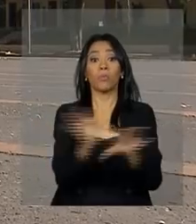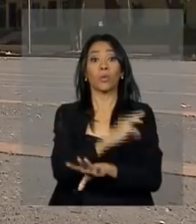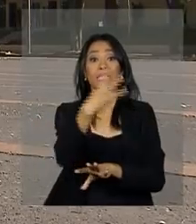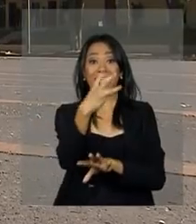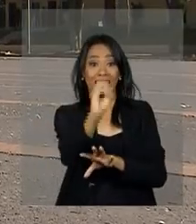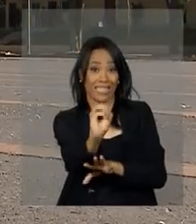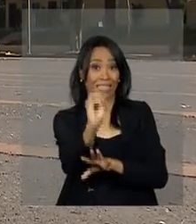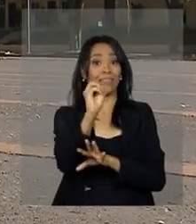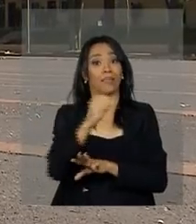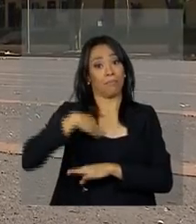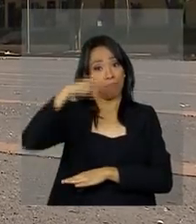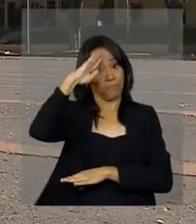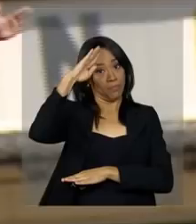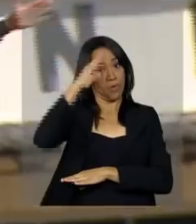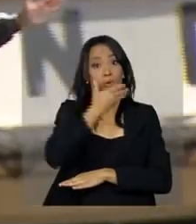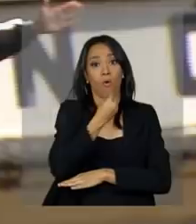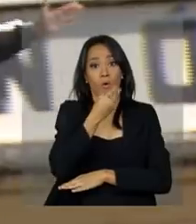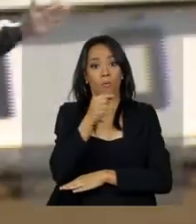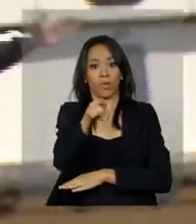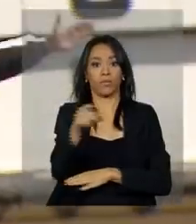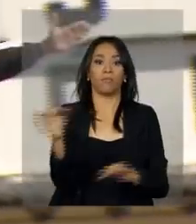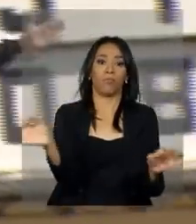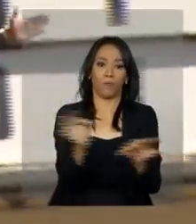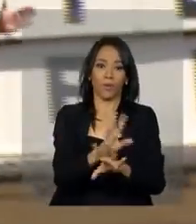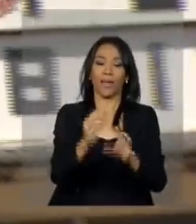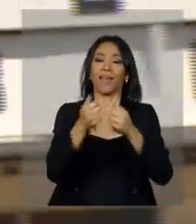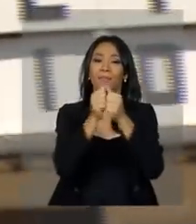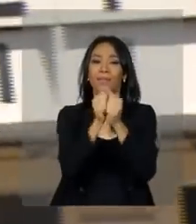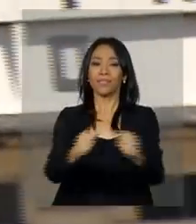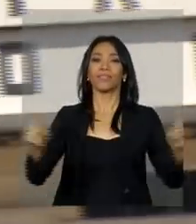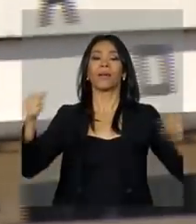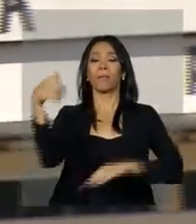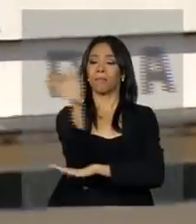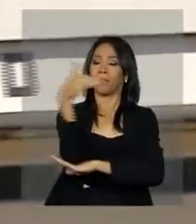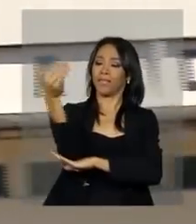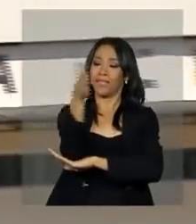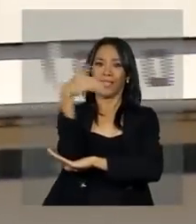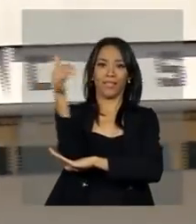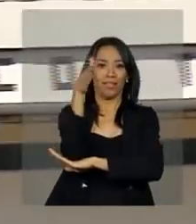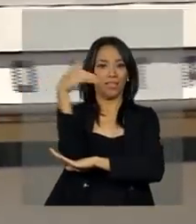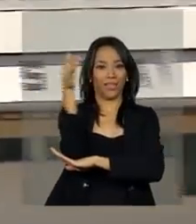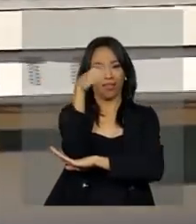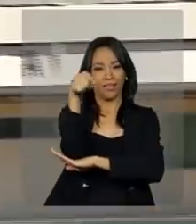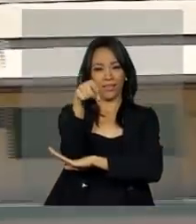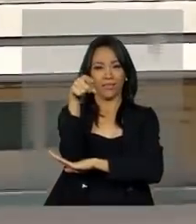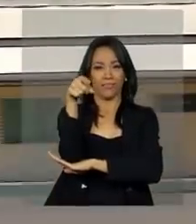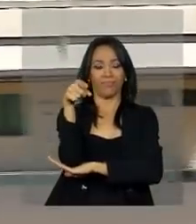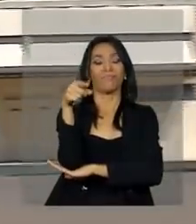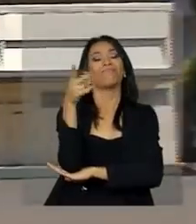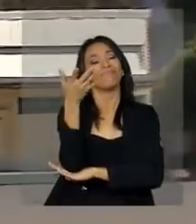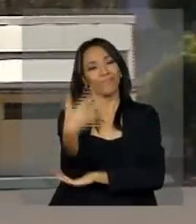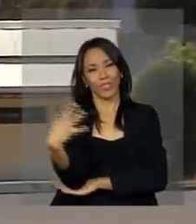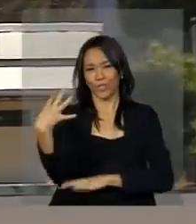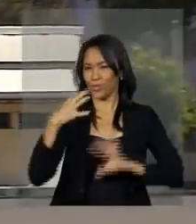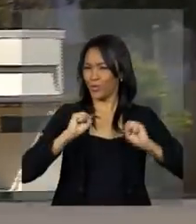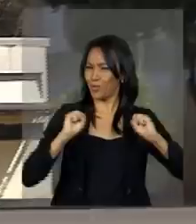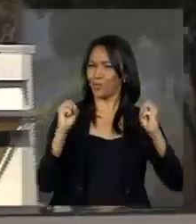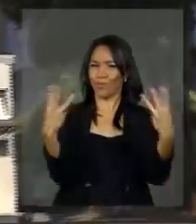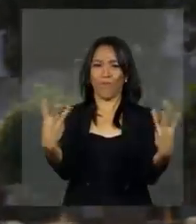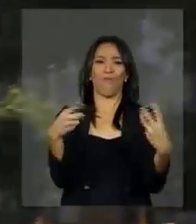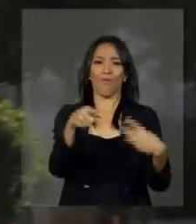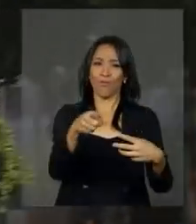militares estão sobre o veículo, eles abrem a bandeira nacional no lugar mais alto da pirâmide. Um show de